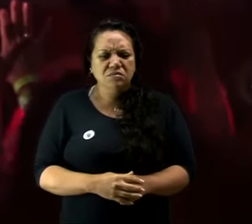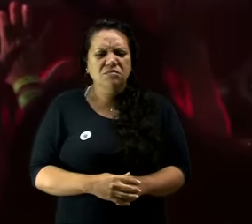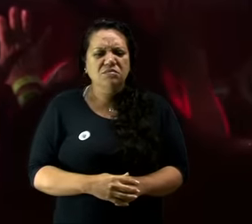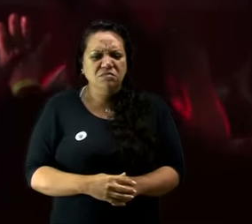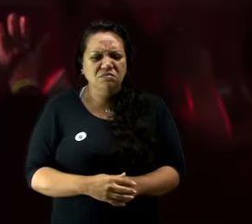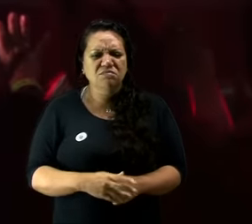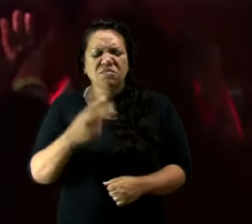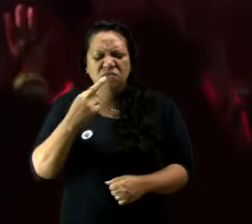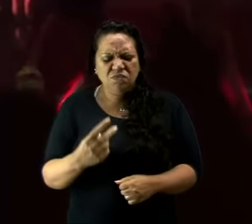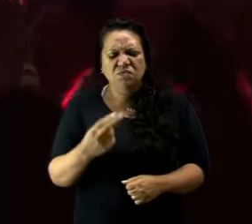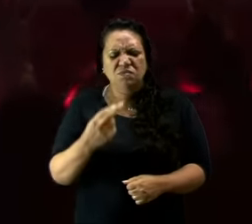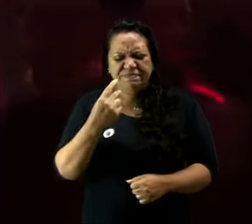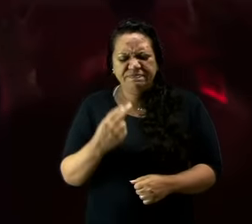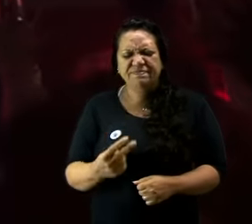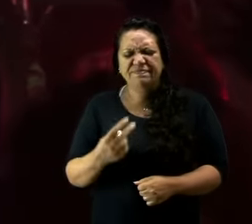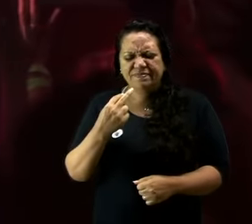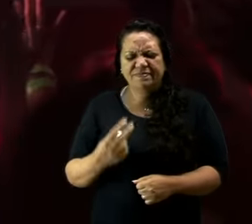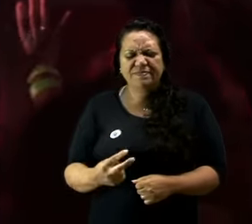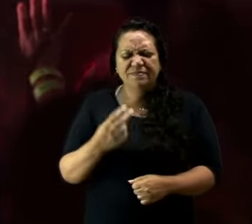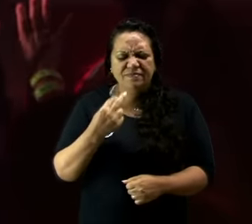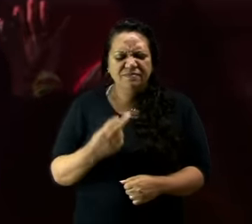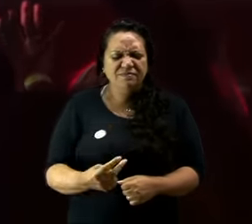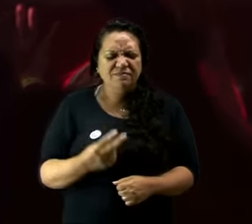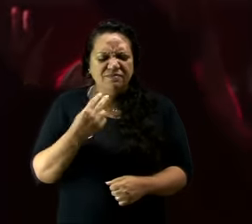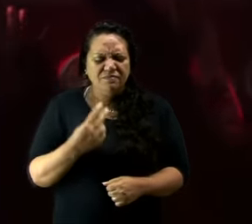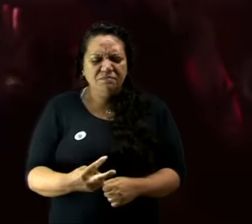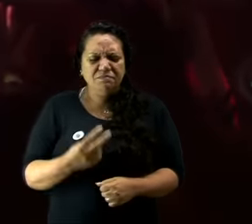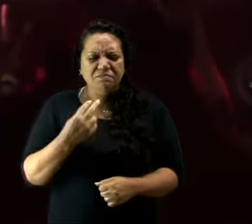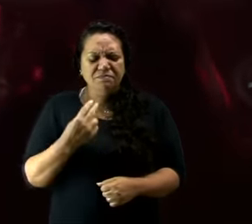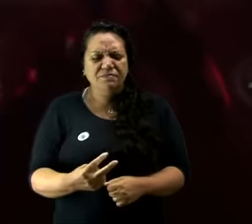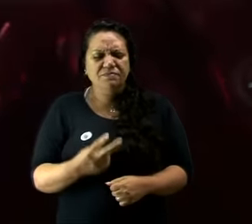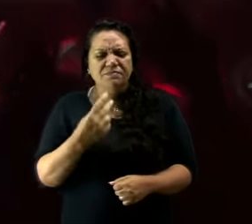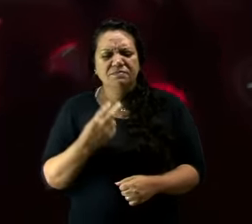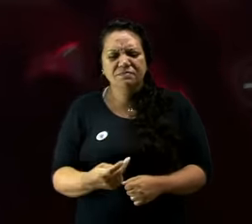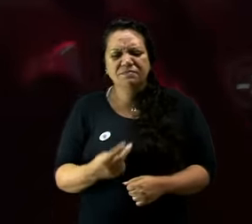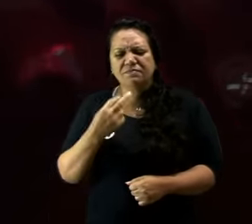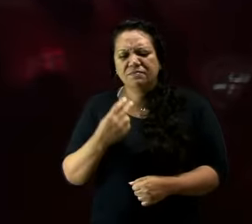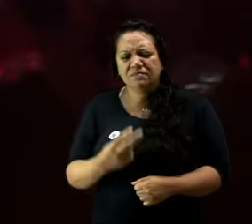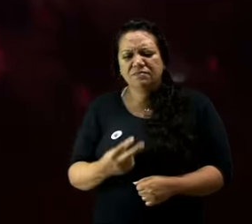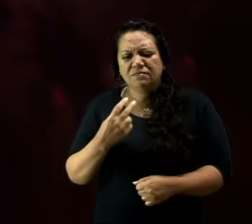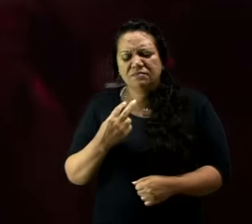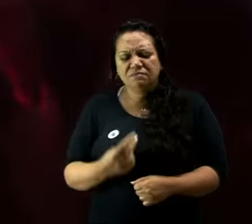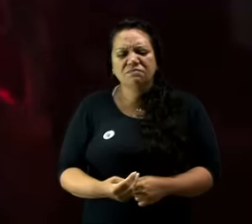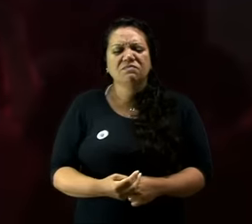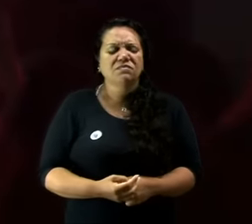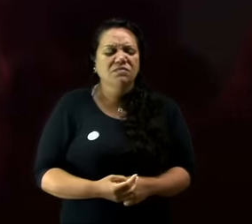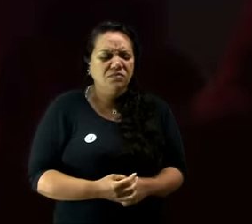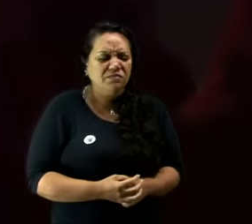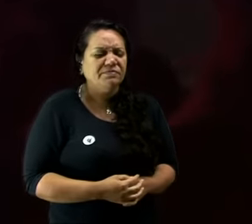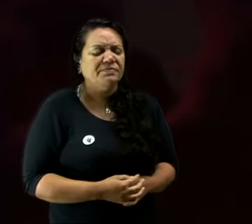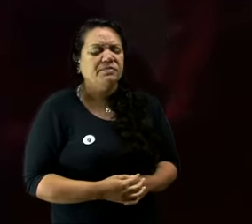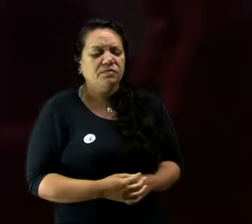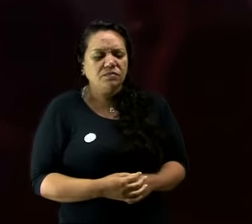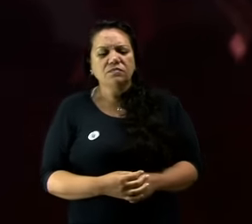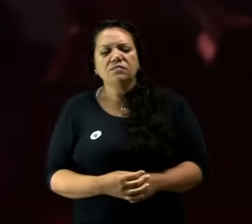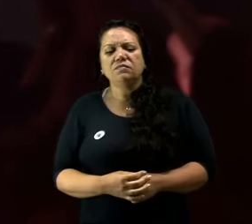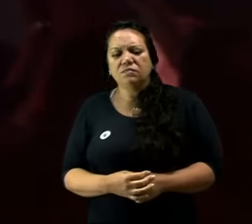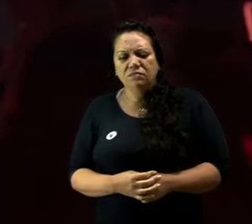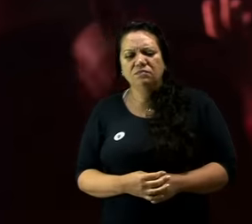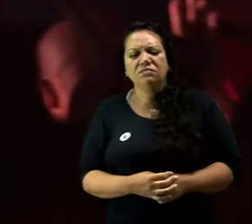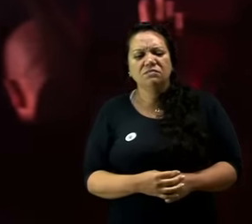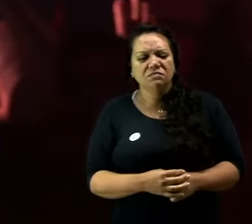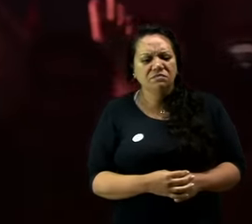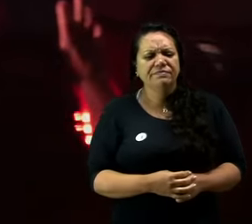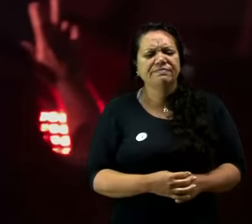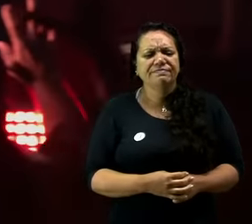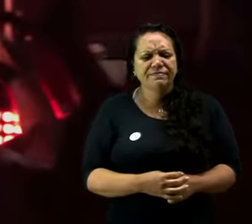Fale línguas. Ando de ando de anda e assando e anda. Ando